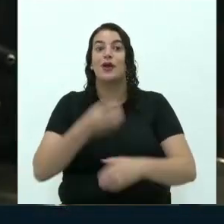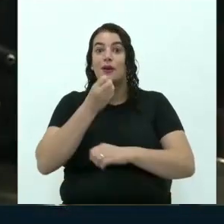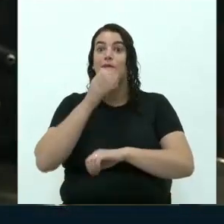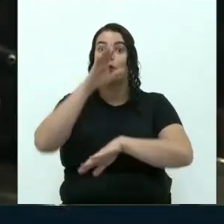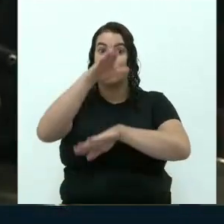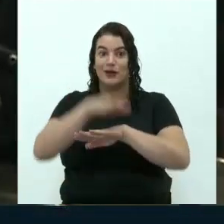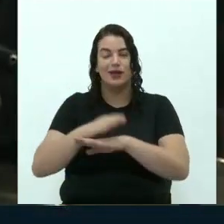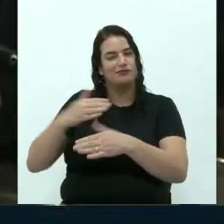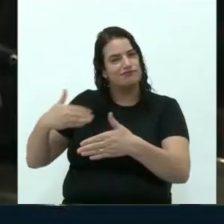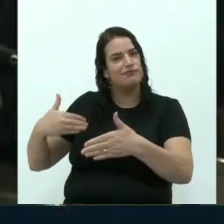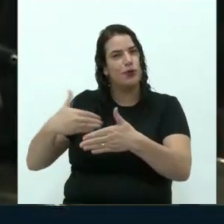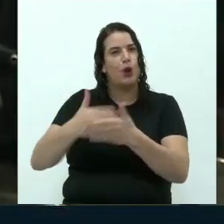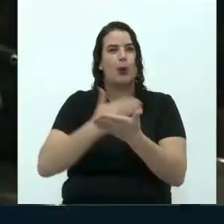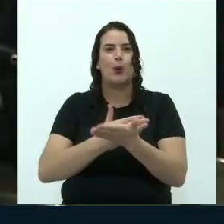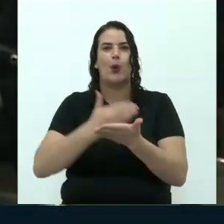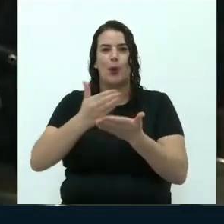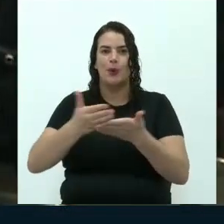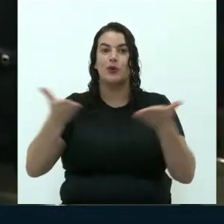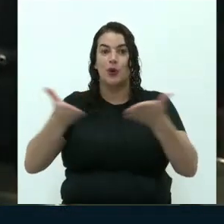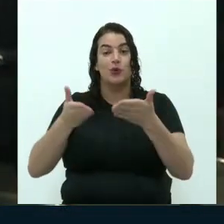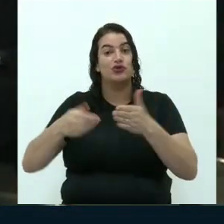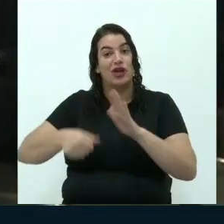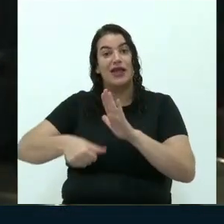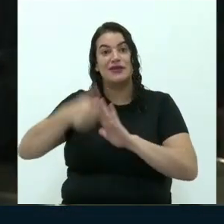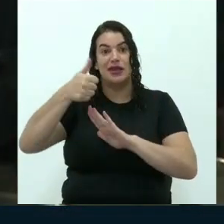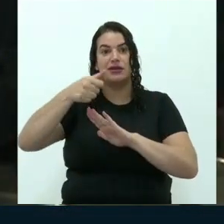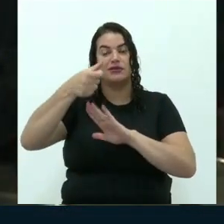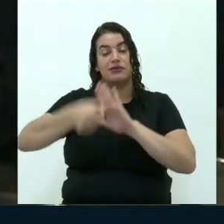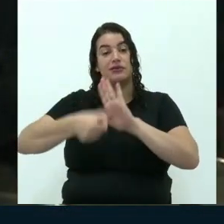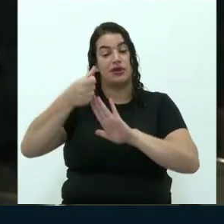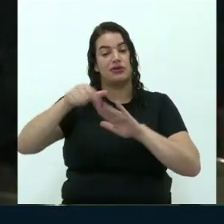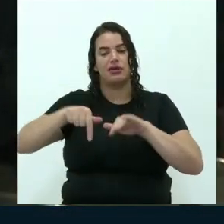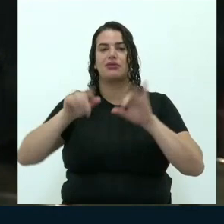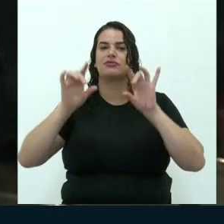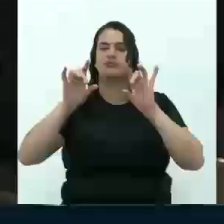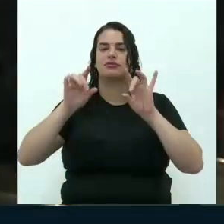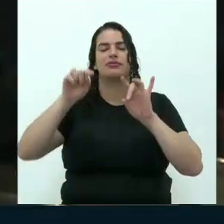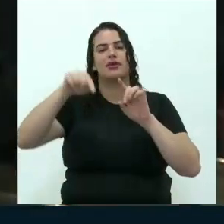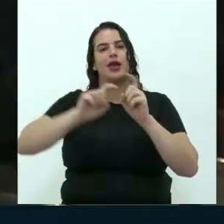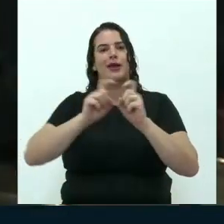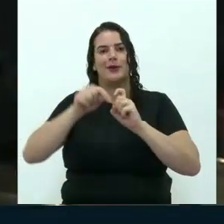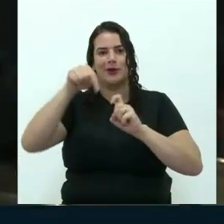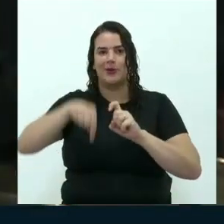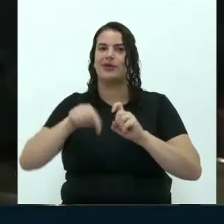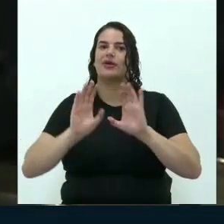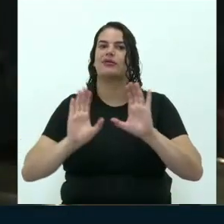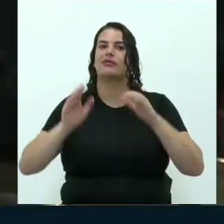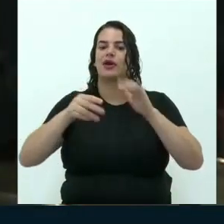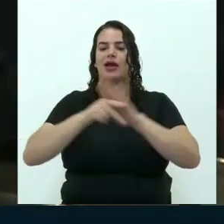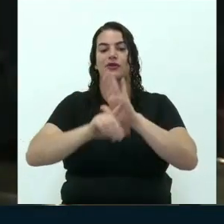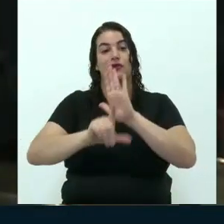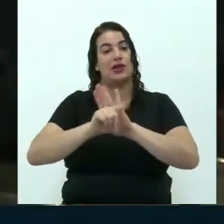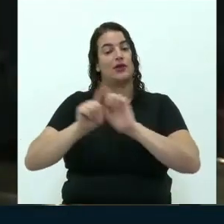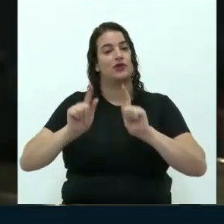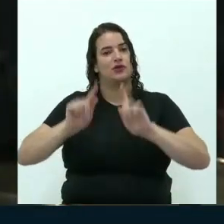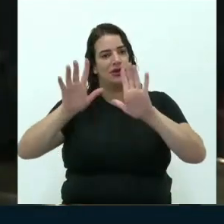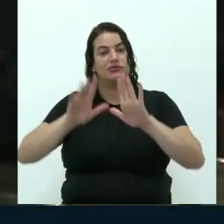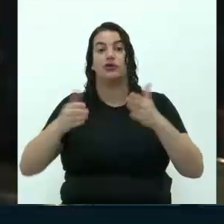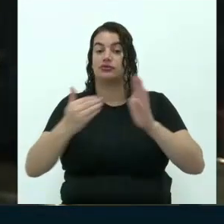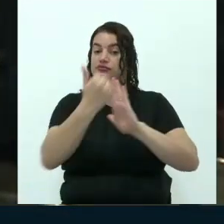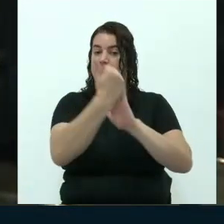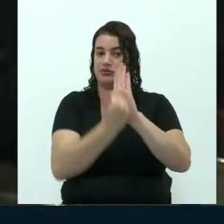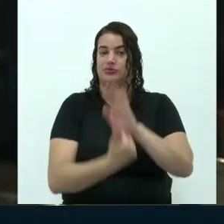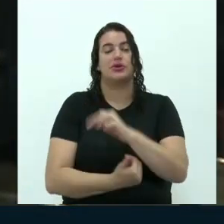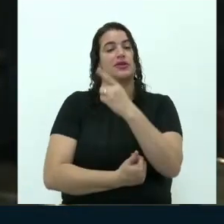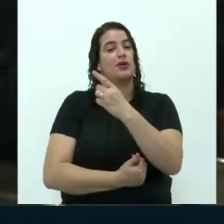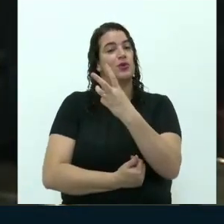Boa tarde. Daqui a pouquinho tem início a sexta sessão ordinária aqui da Câmara de Guarulhos. E hoje na pauta do grande expediente há 131